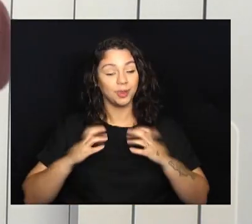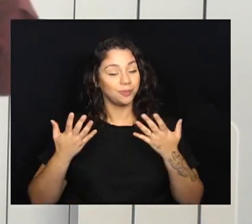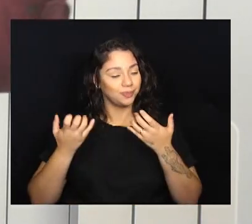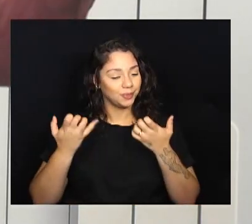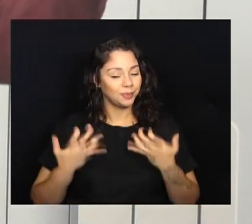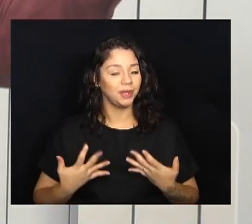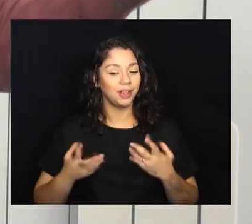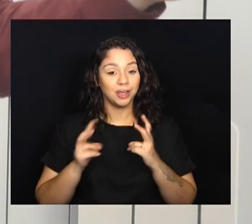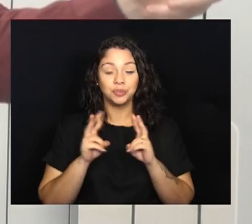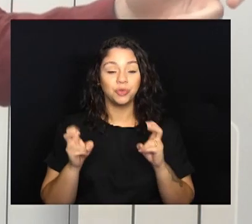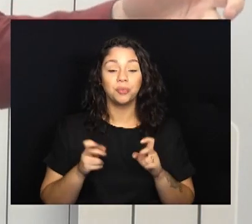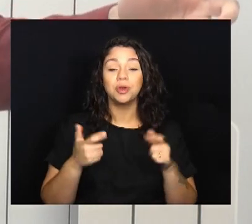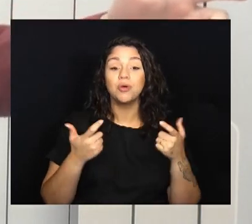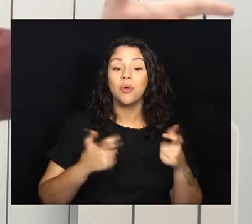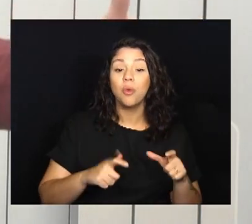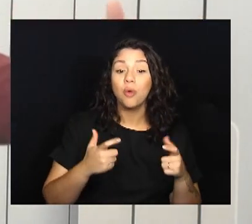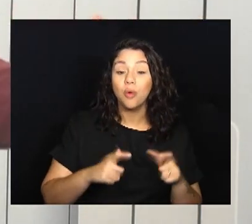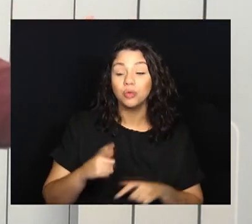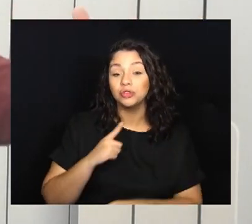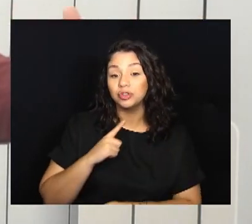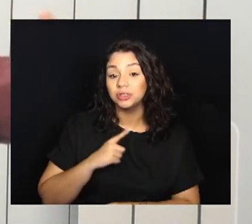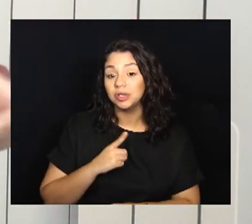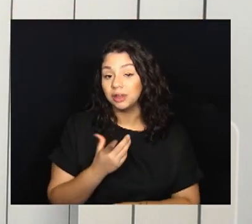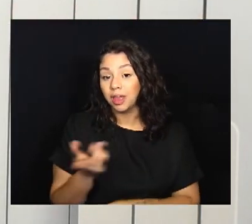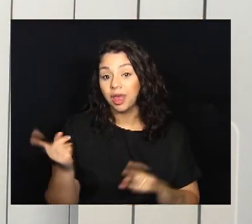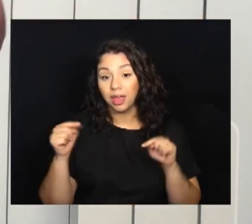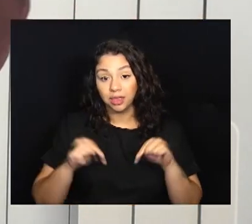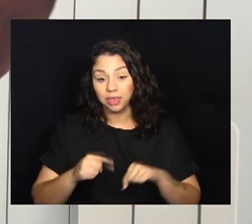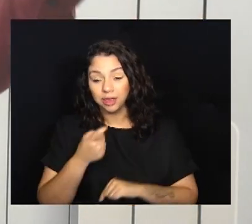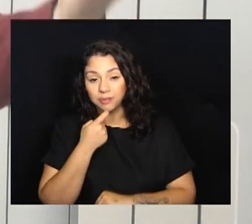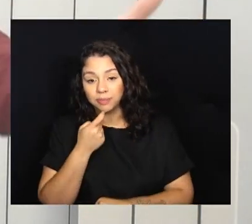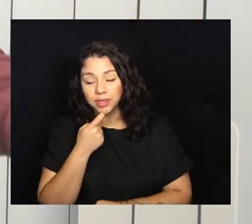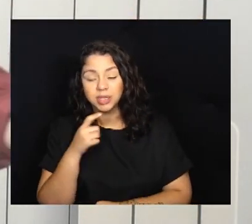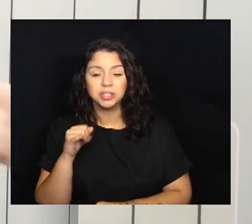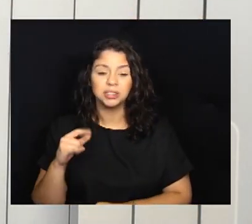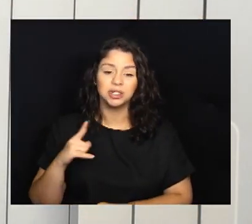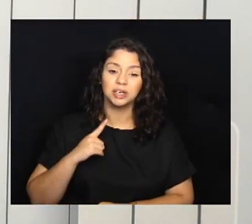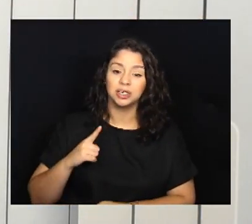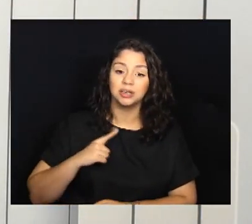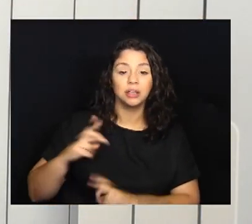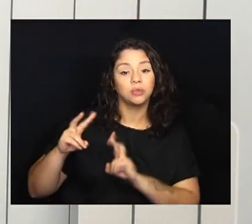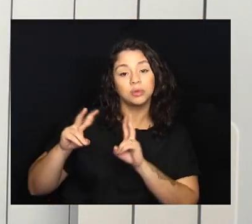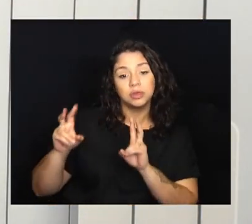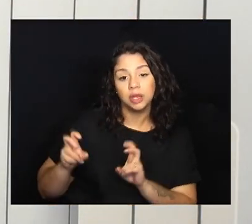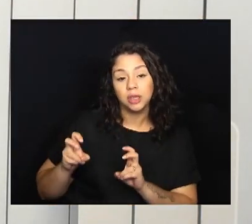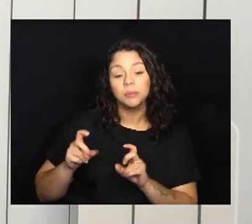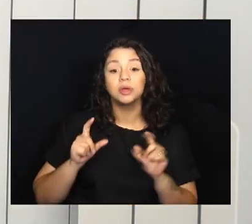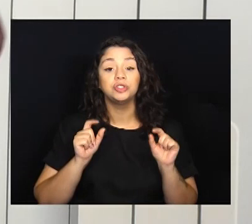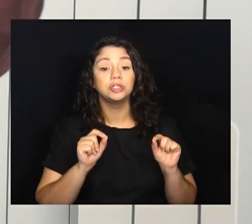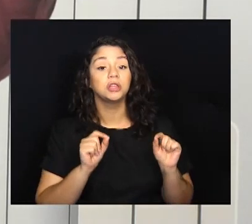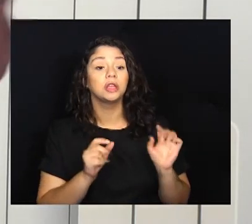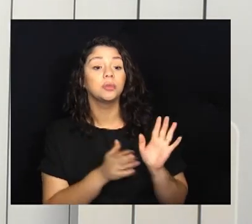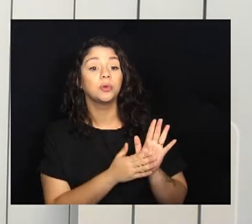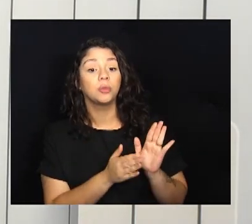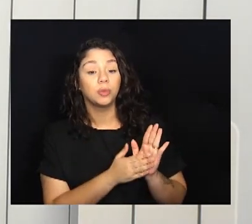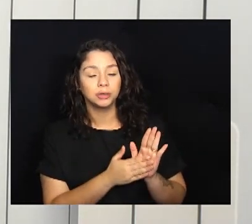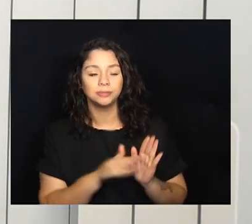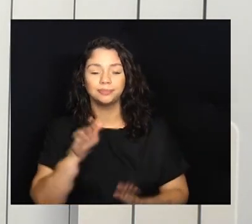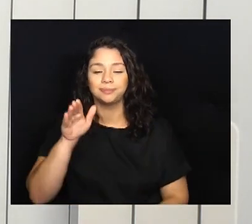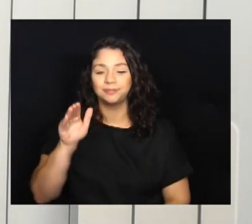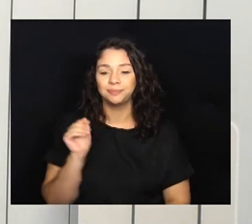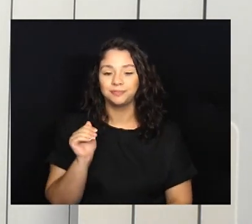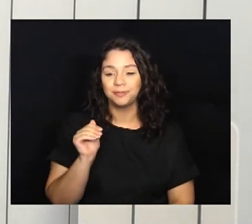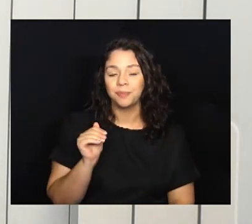contar onde estão esses grafites aqui em Campinas, se tem um tema, de quem é essa iniciativa, eu aciono a